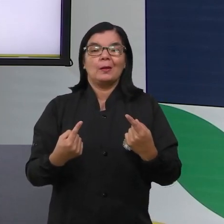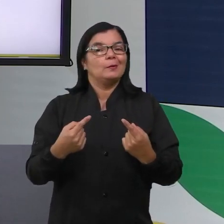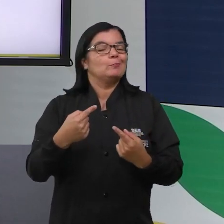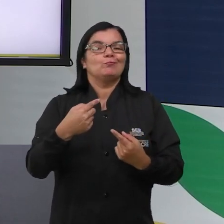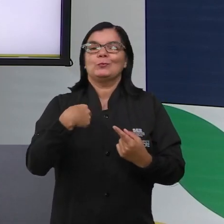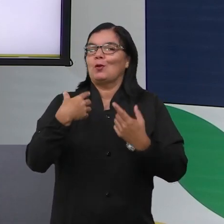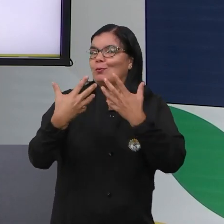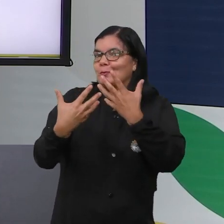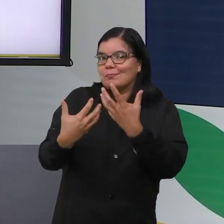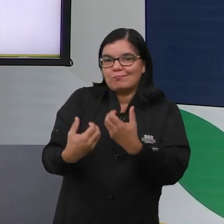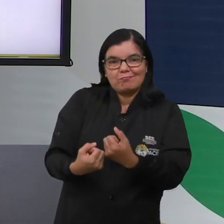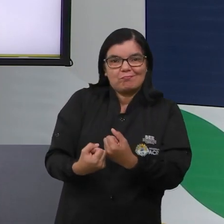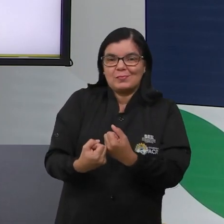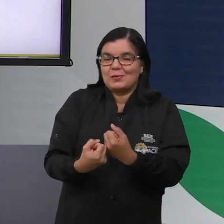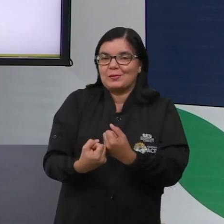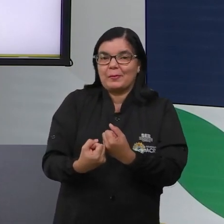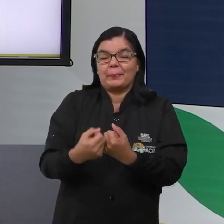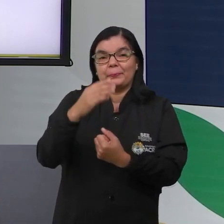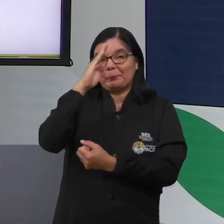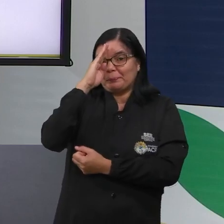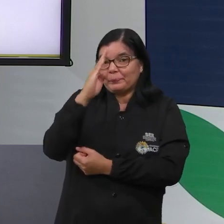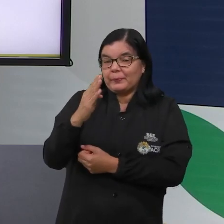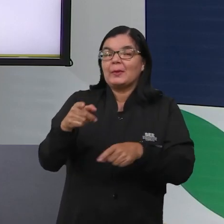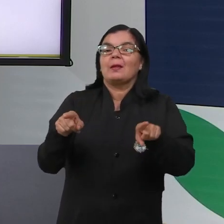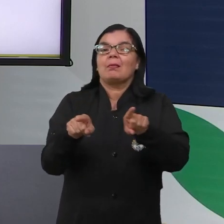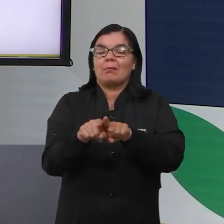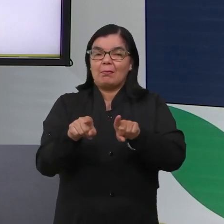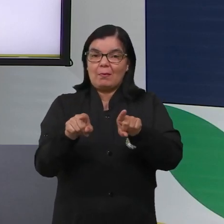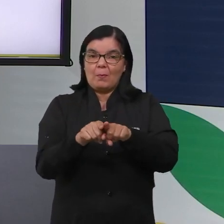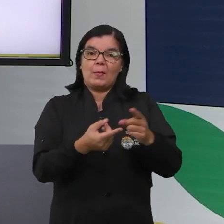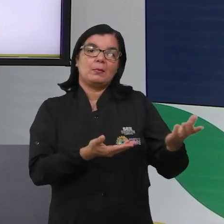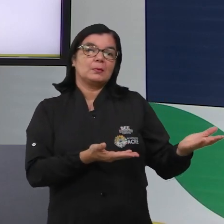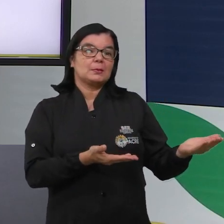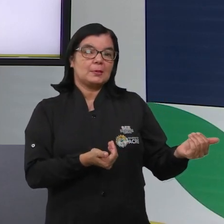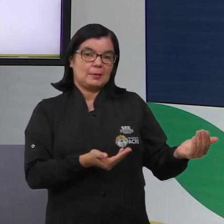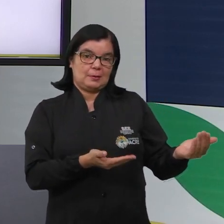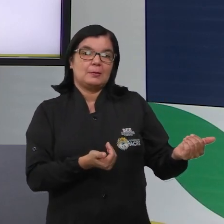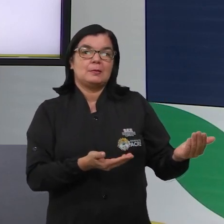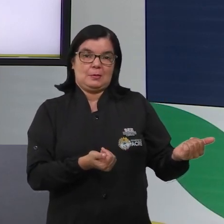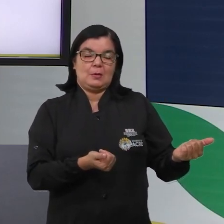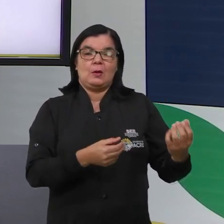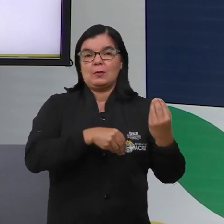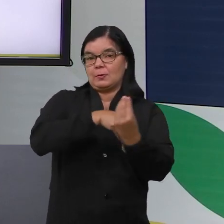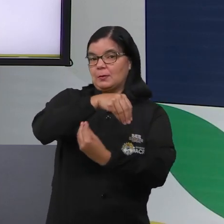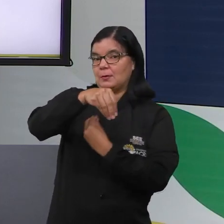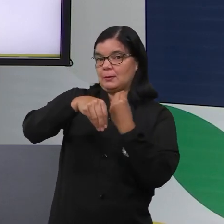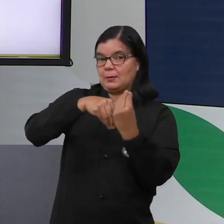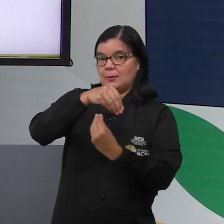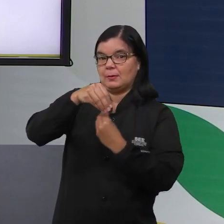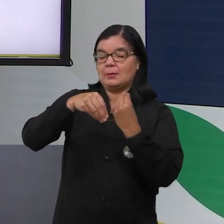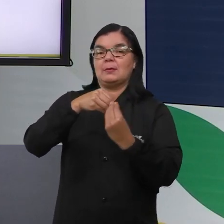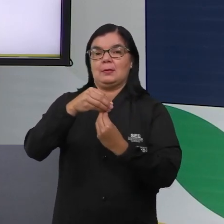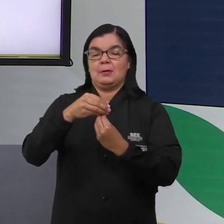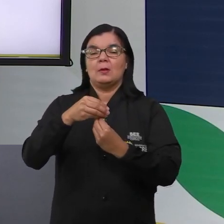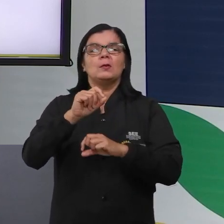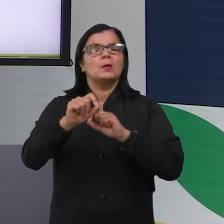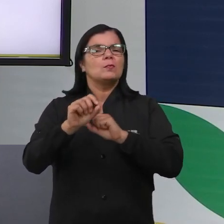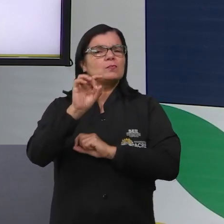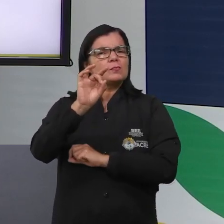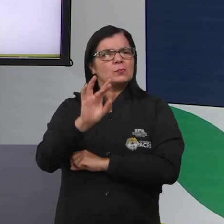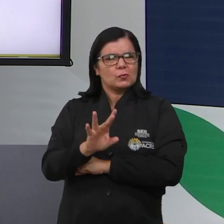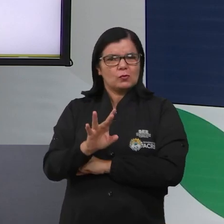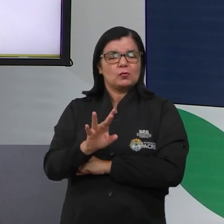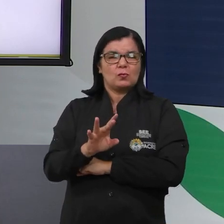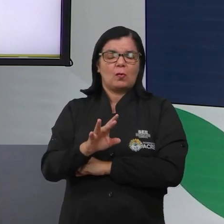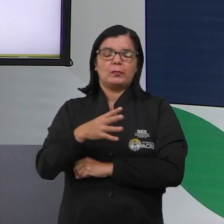era confortável, principalmente para essa juventude miscigenada. Aquilo trazia não apenas